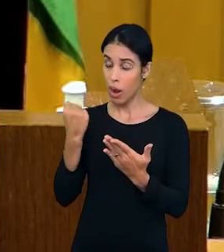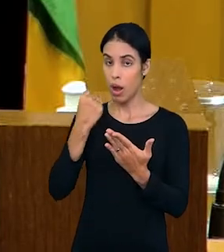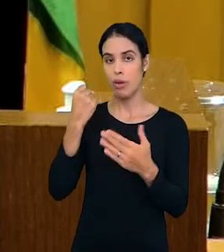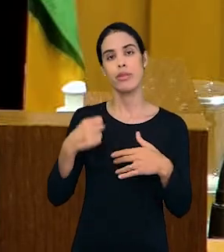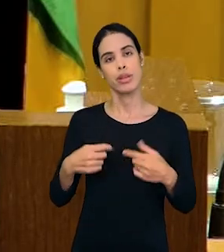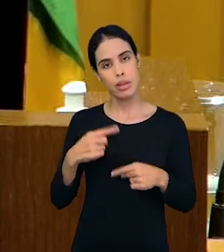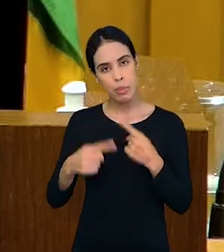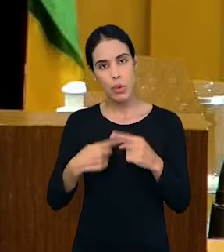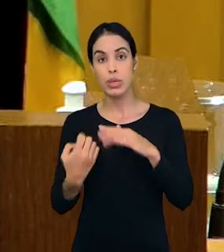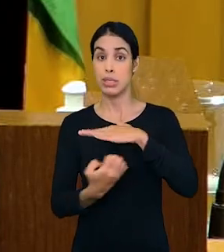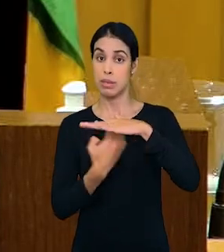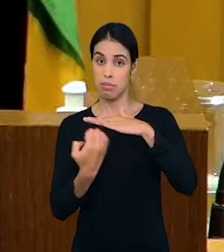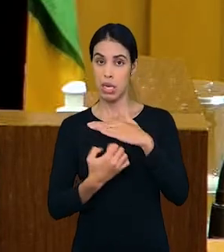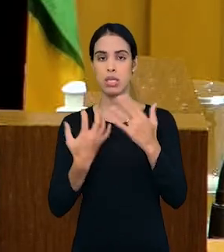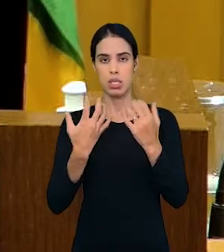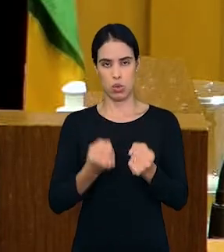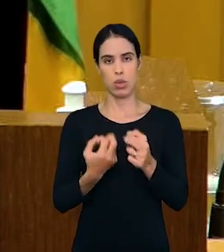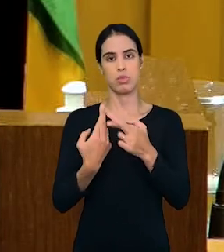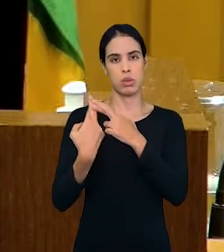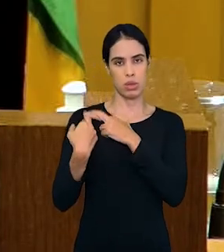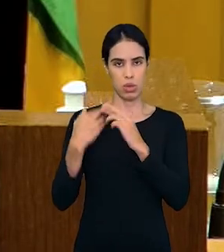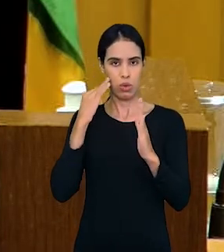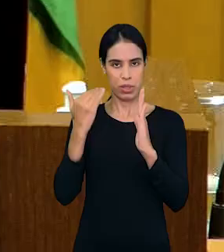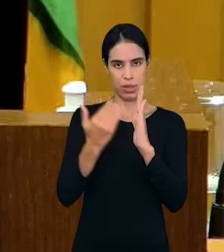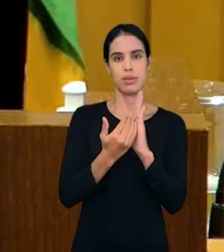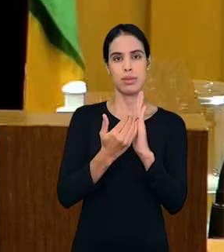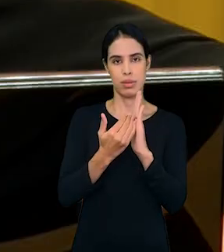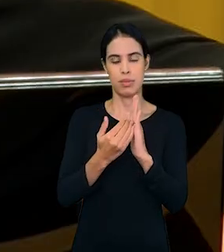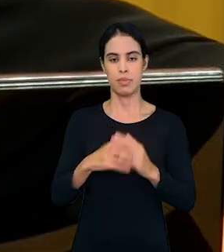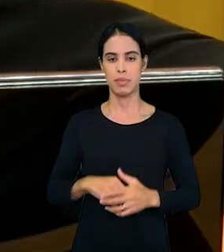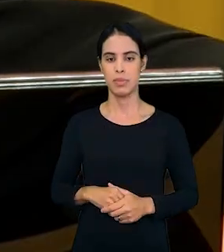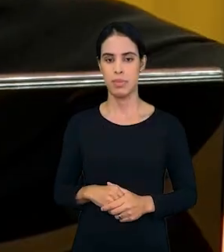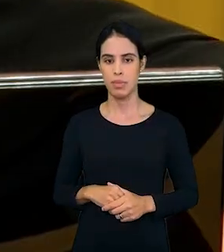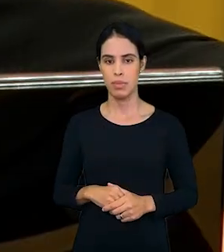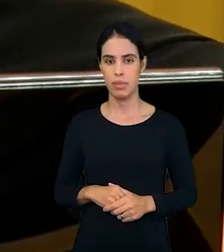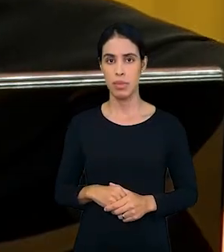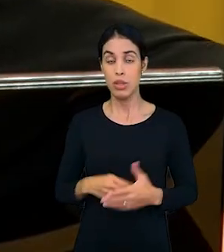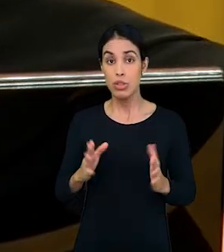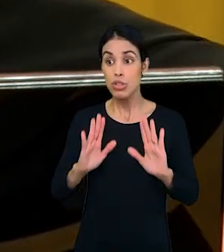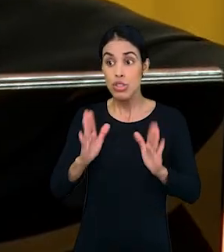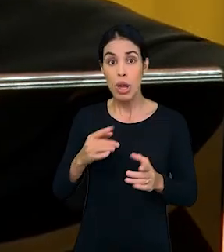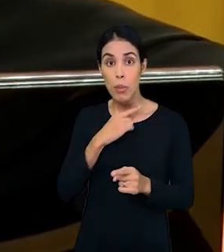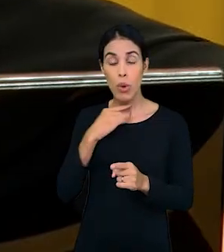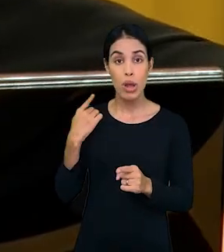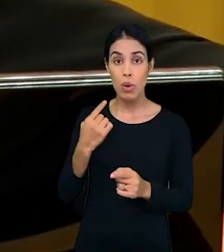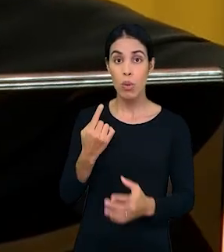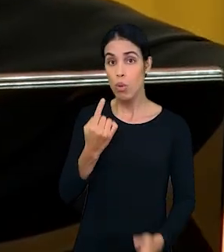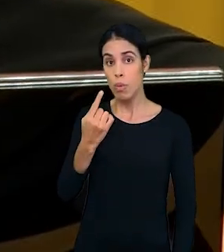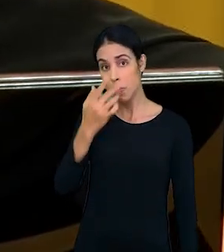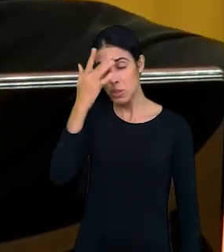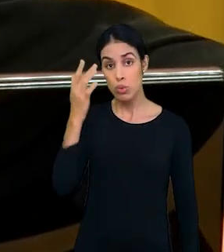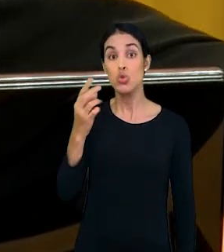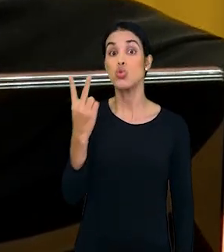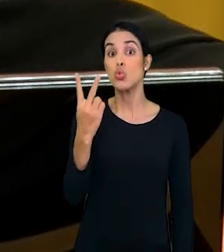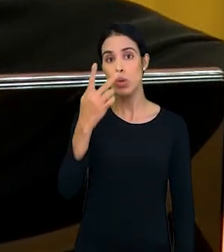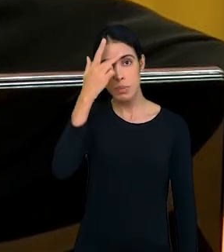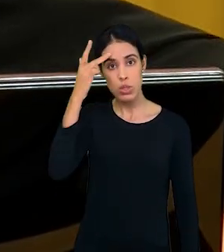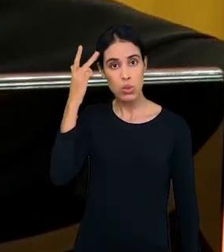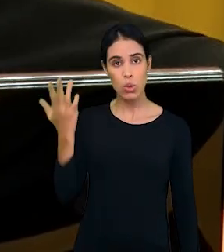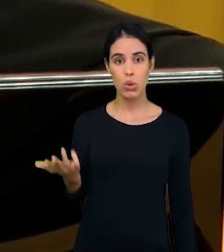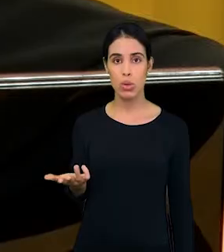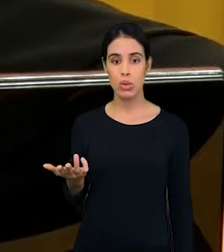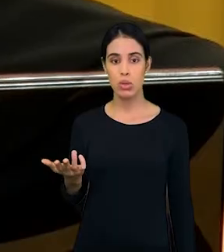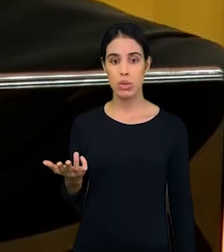empresa se comprometeu a cumprir os requisitos legais. Uma vida já se perdeu. 2 trabalhadores